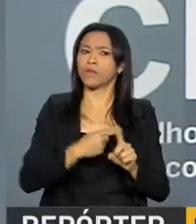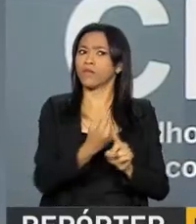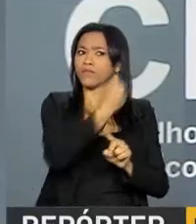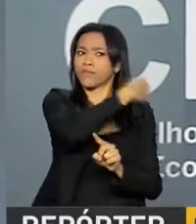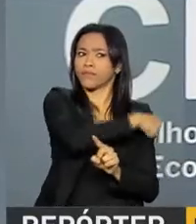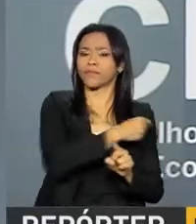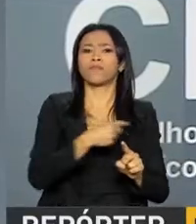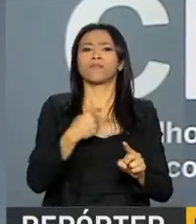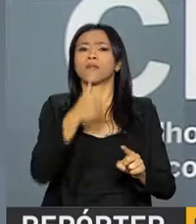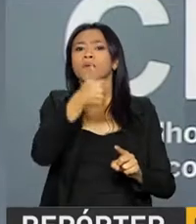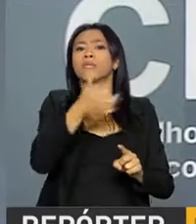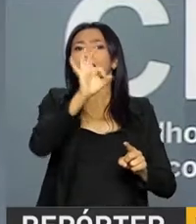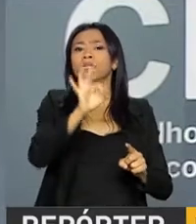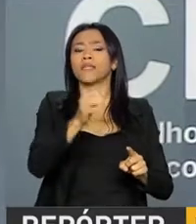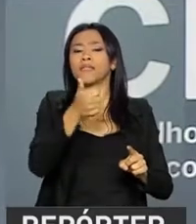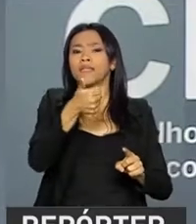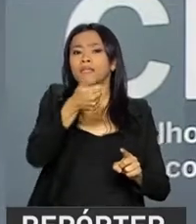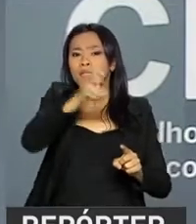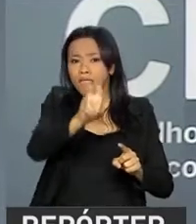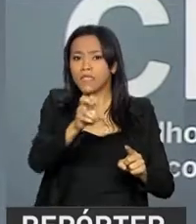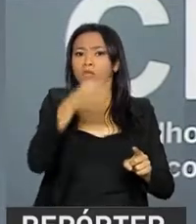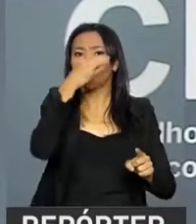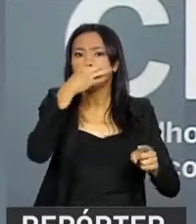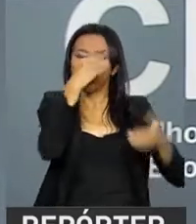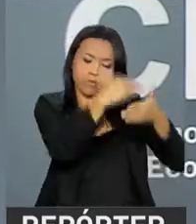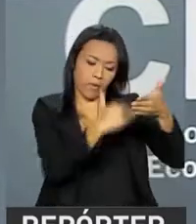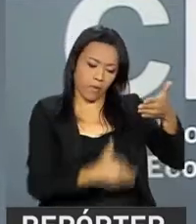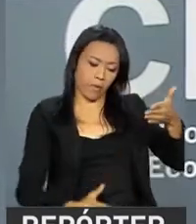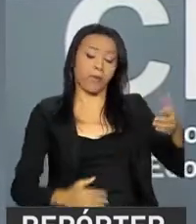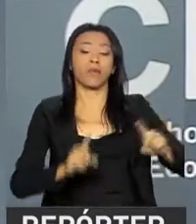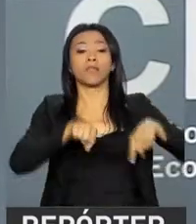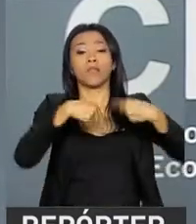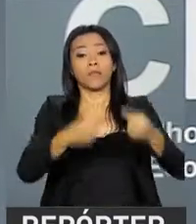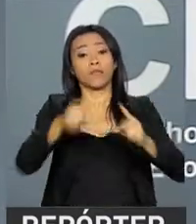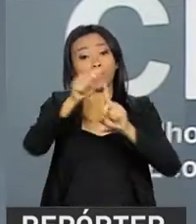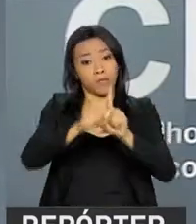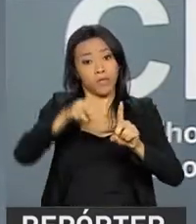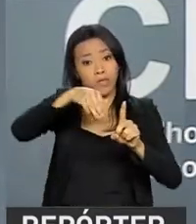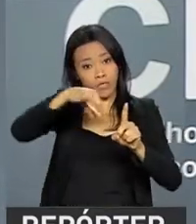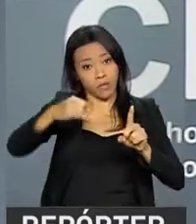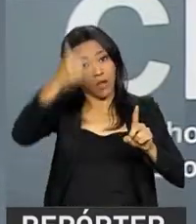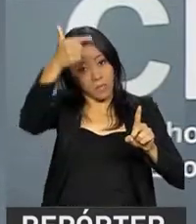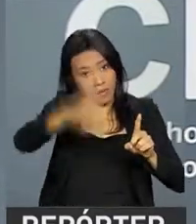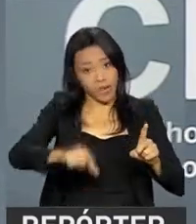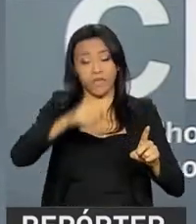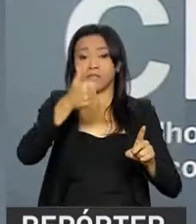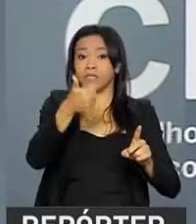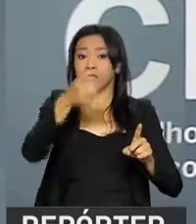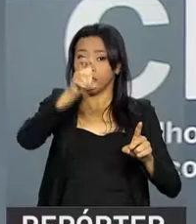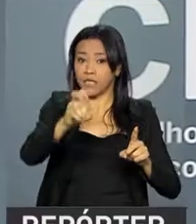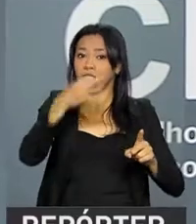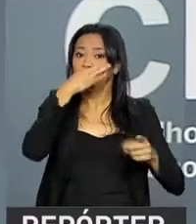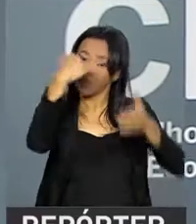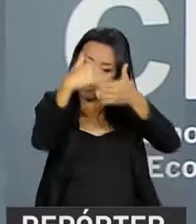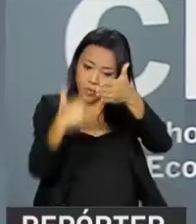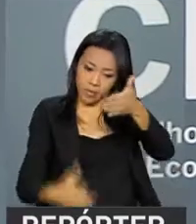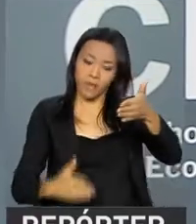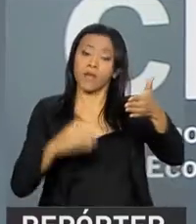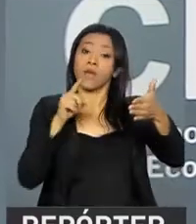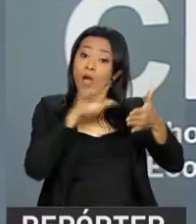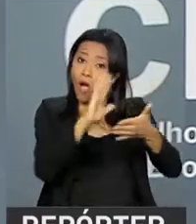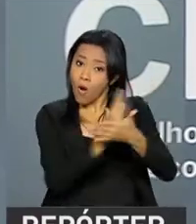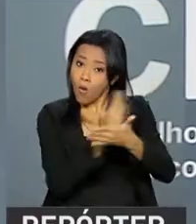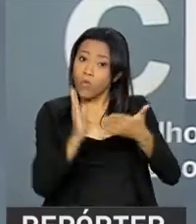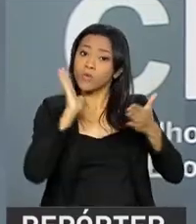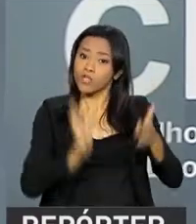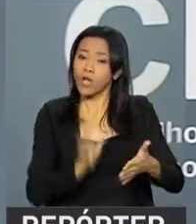ao presidente da República. Em maio, vieram outras 15 recomendações. Algumas delas já se tornaram realidade, como a